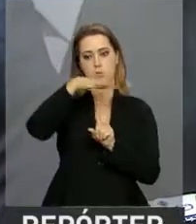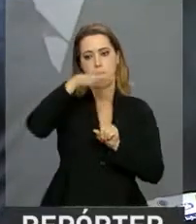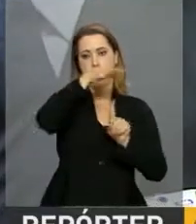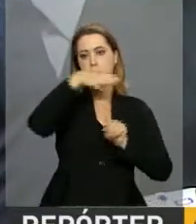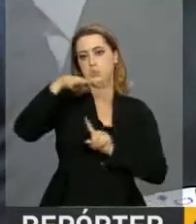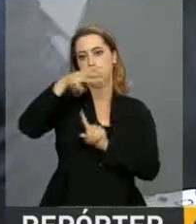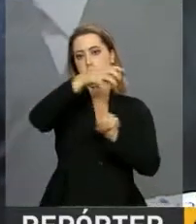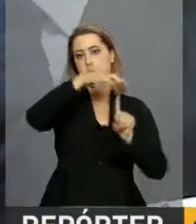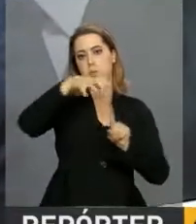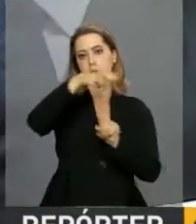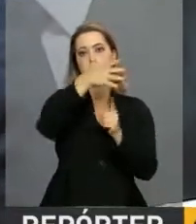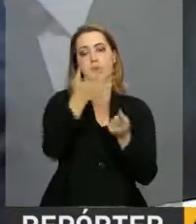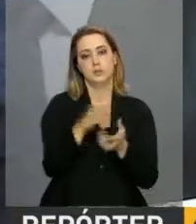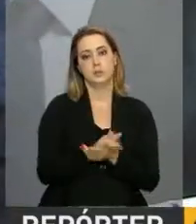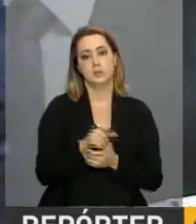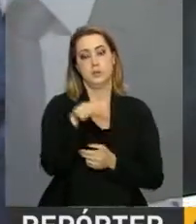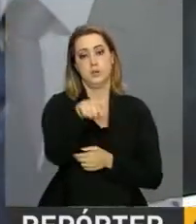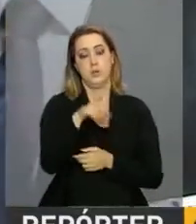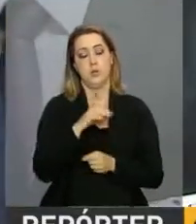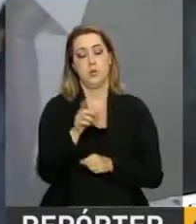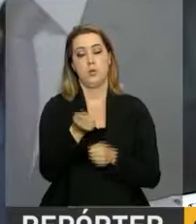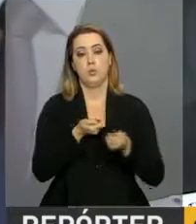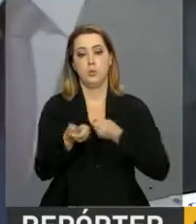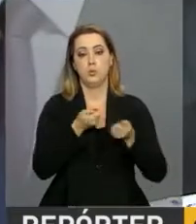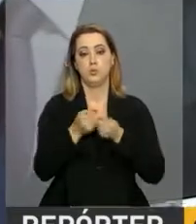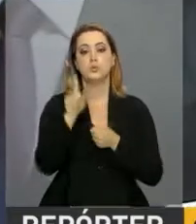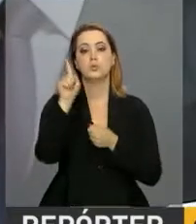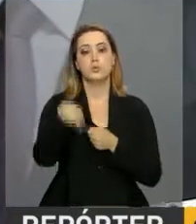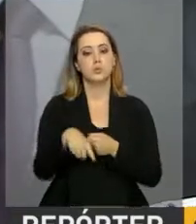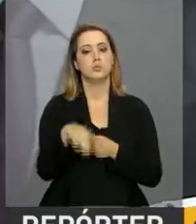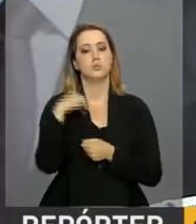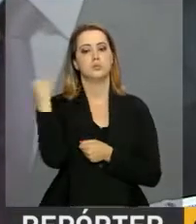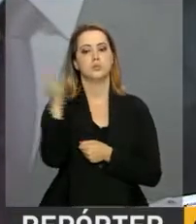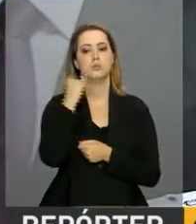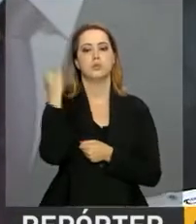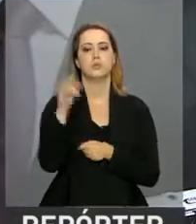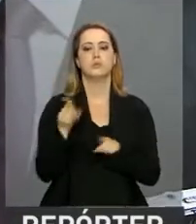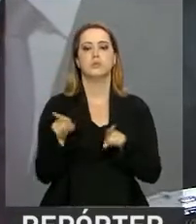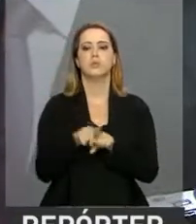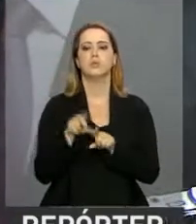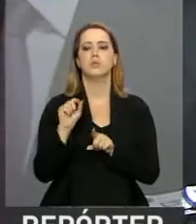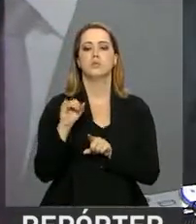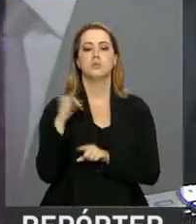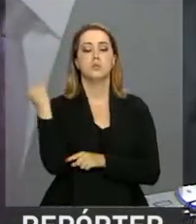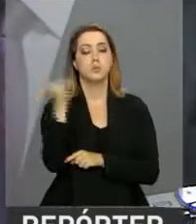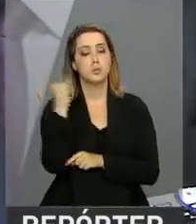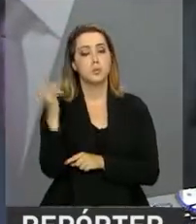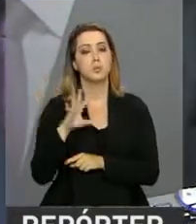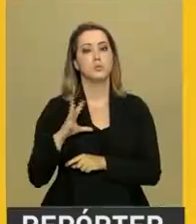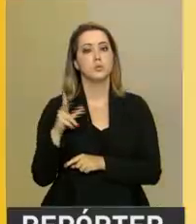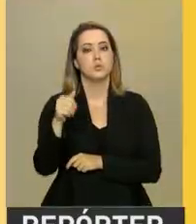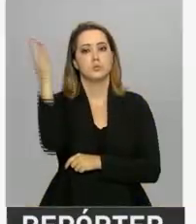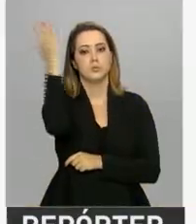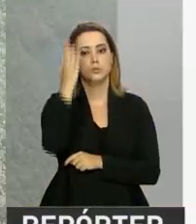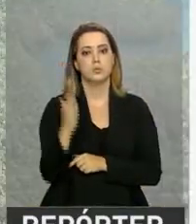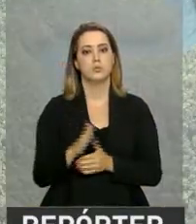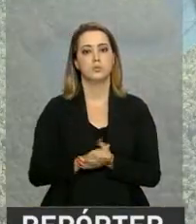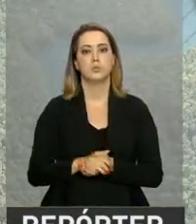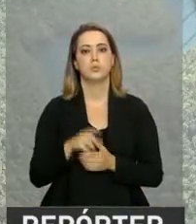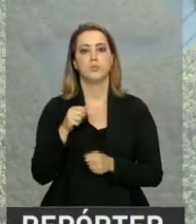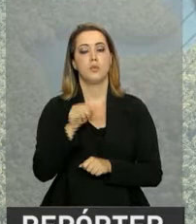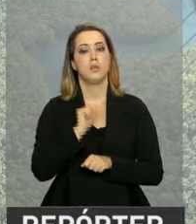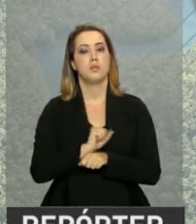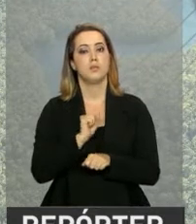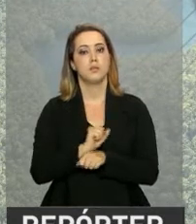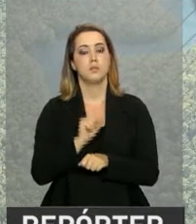ibama no controle do desmatamento da amazônia é uma das atividades importantes do algo mais importante é importante para todo o brasil a expectativa do